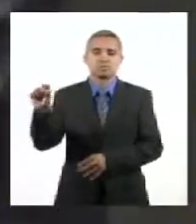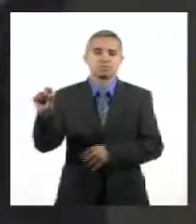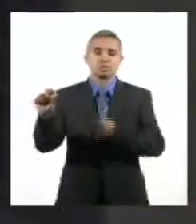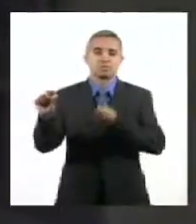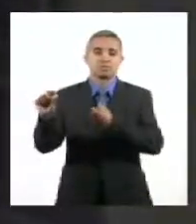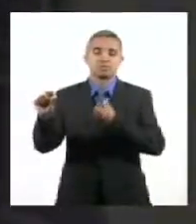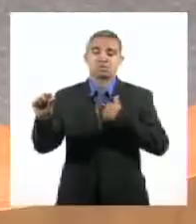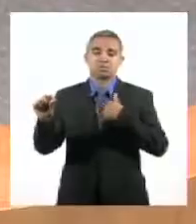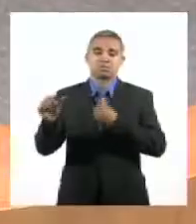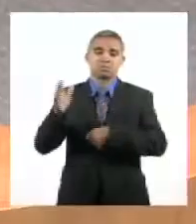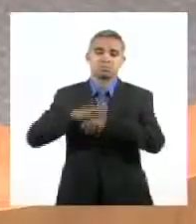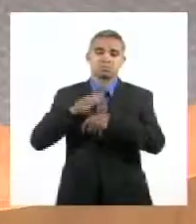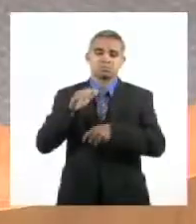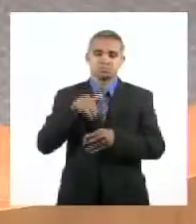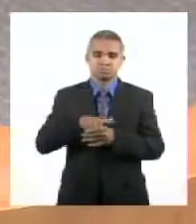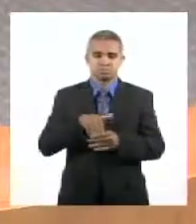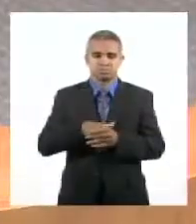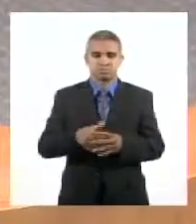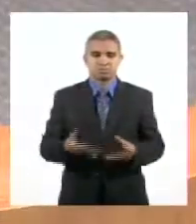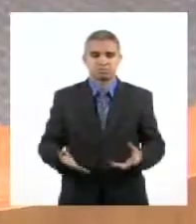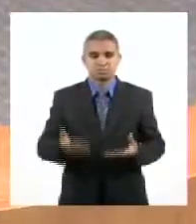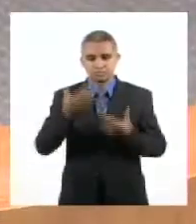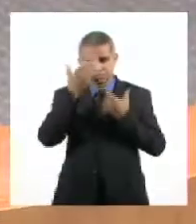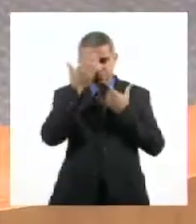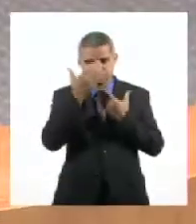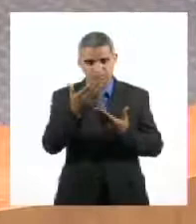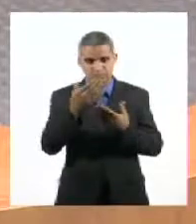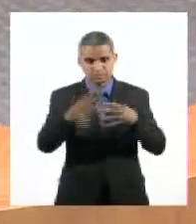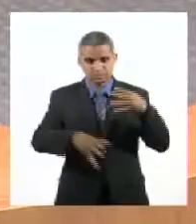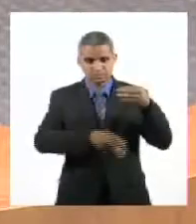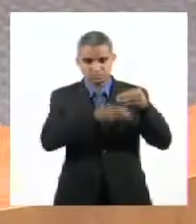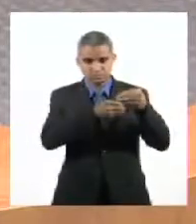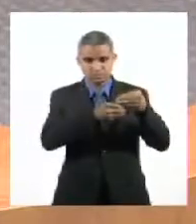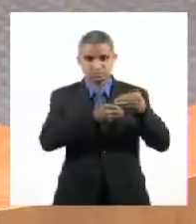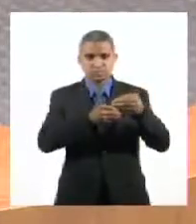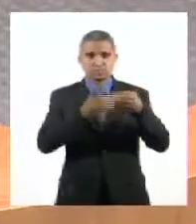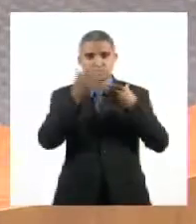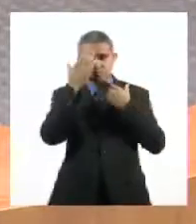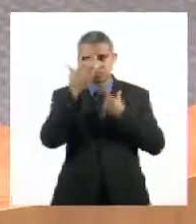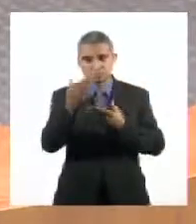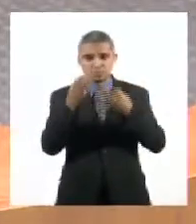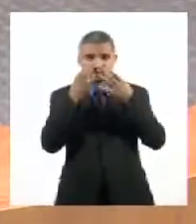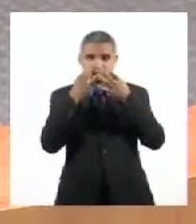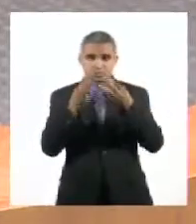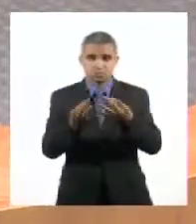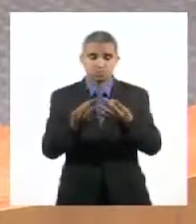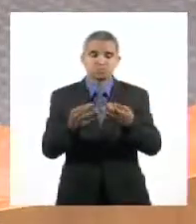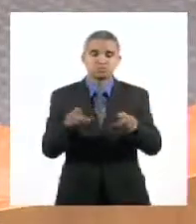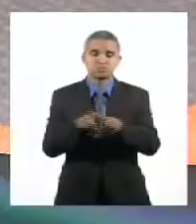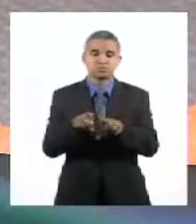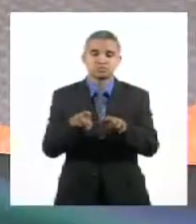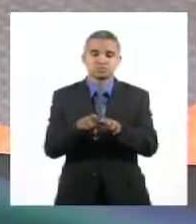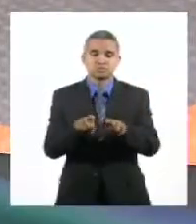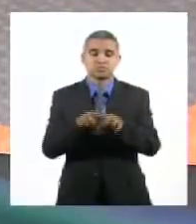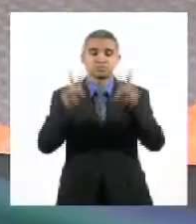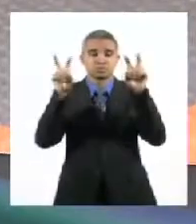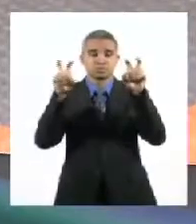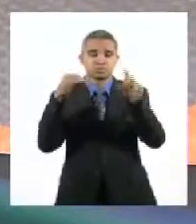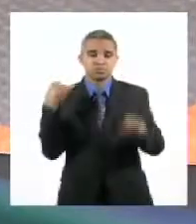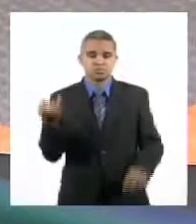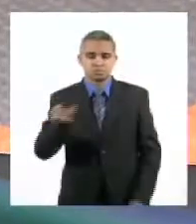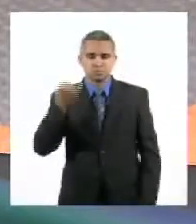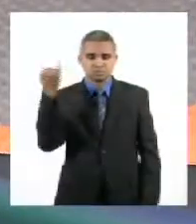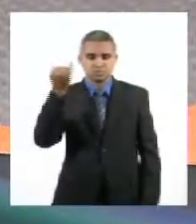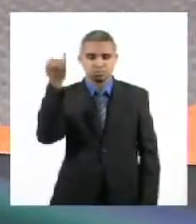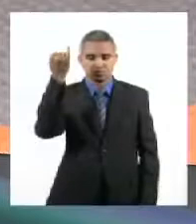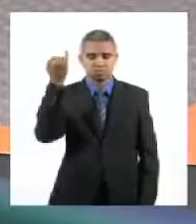Excelência. Deputado Gilásio Júnior, muito obrigado pela participação, pela atenção e pelas considerações com relação a um tema tão relevante, que